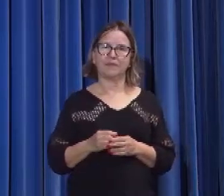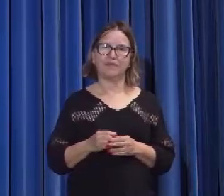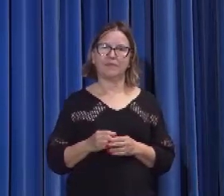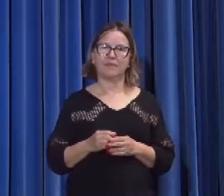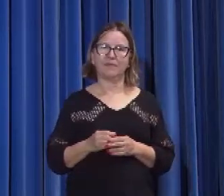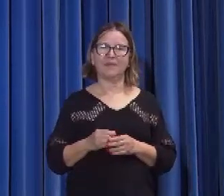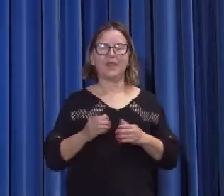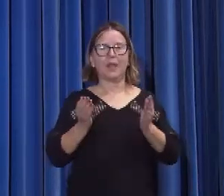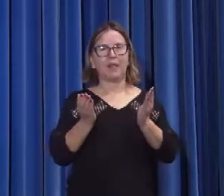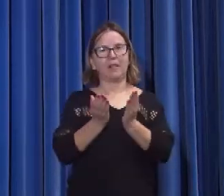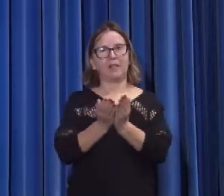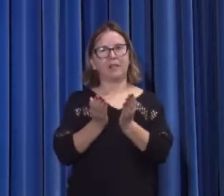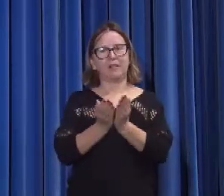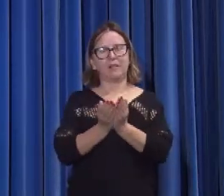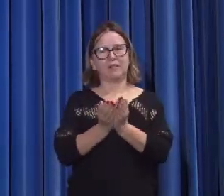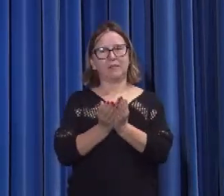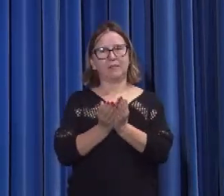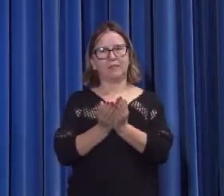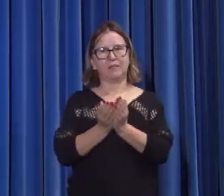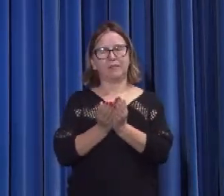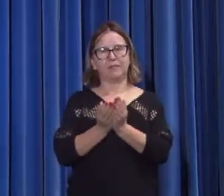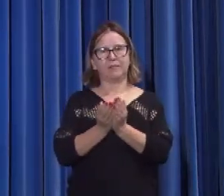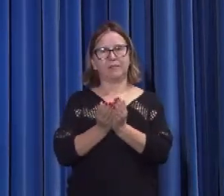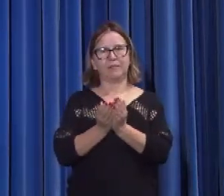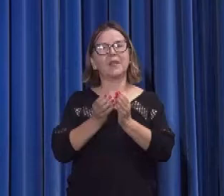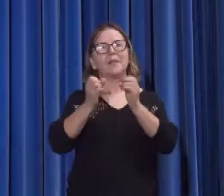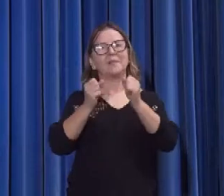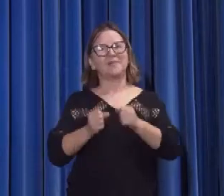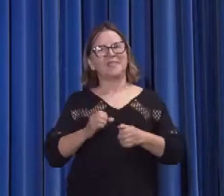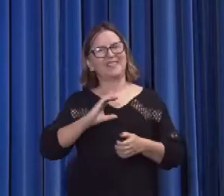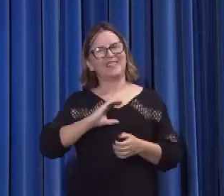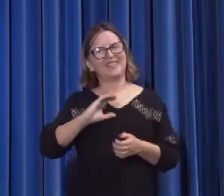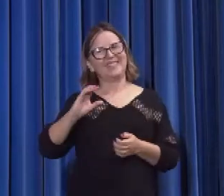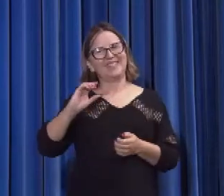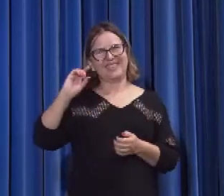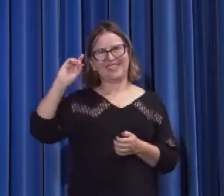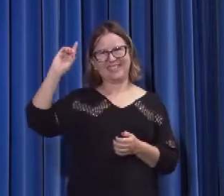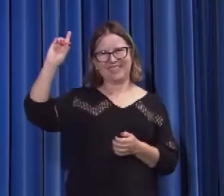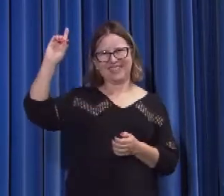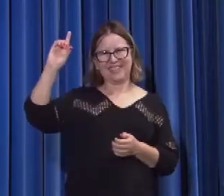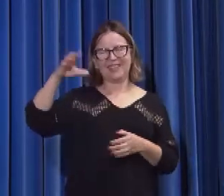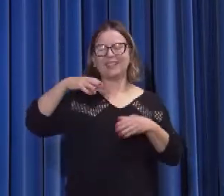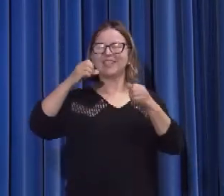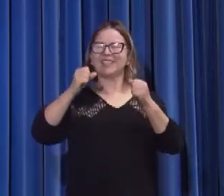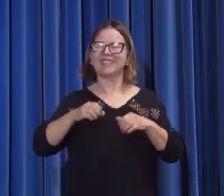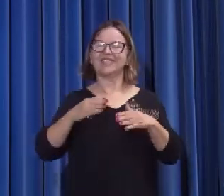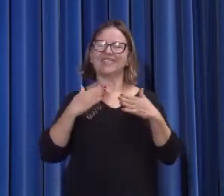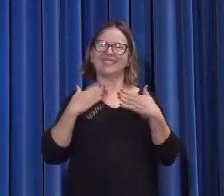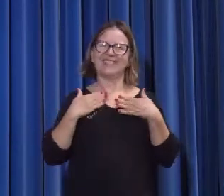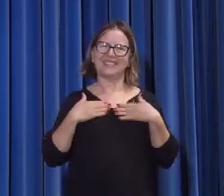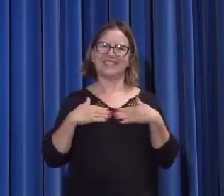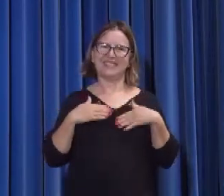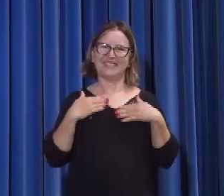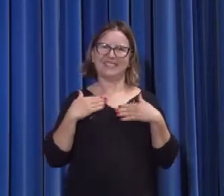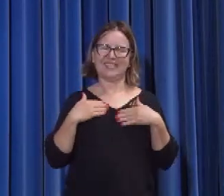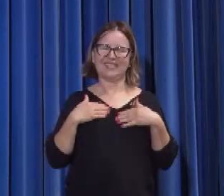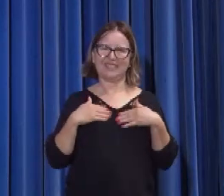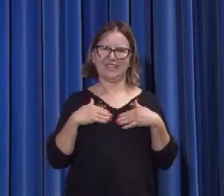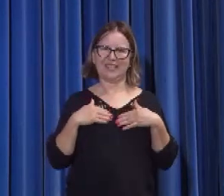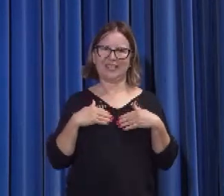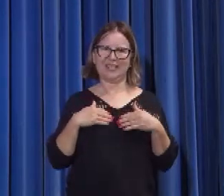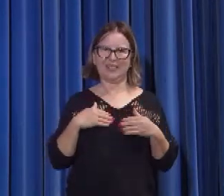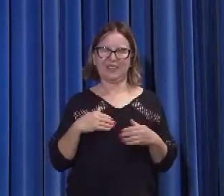O cristão pode depositar sua confiança em Deus, pode descansar, porque ele